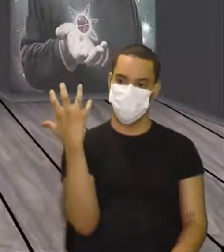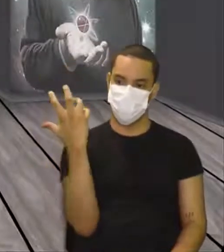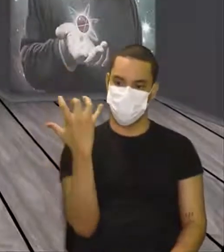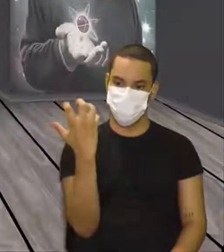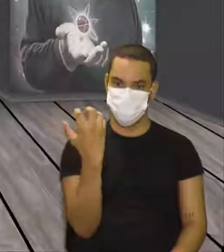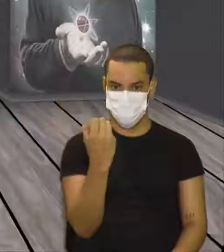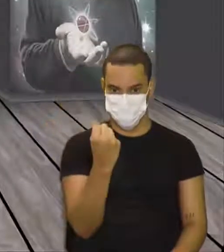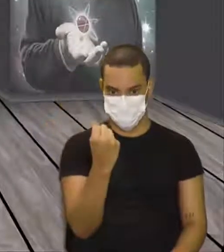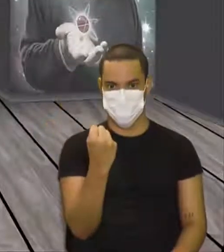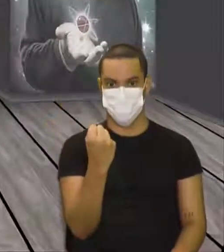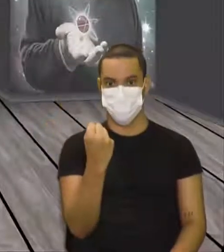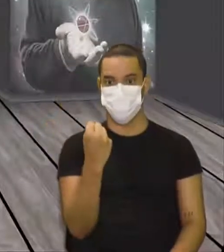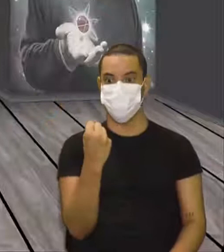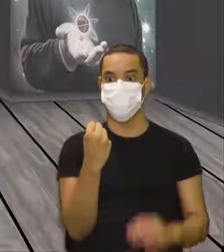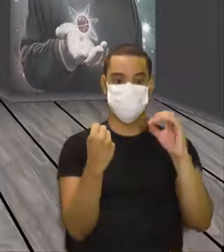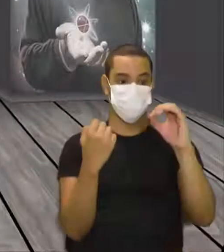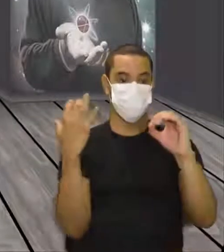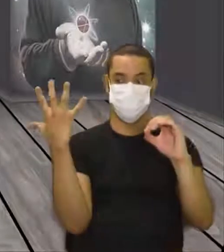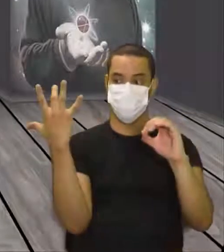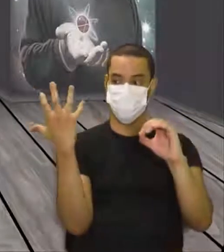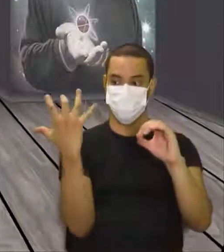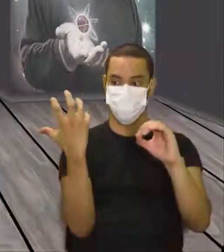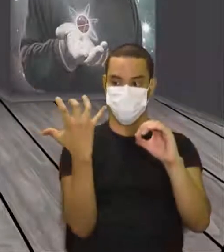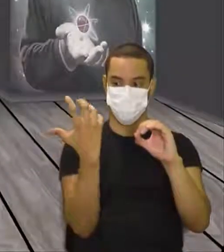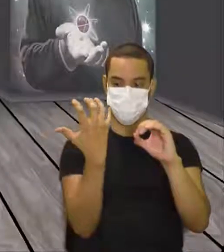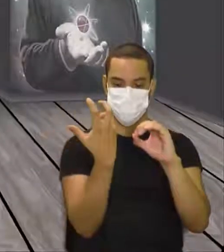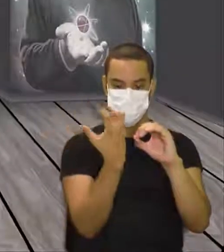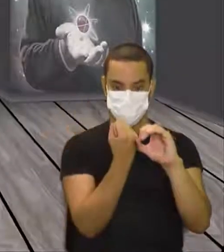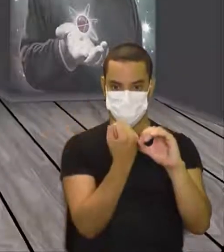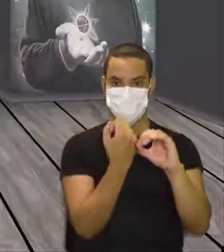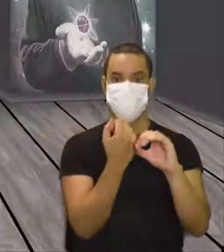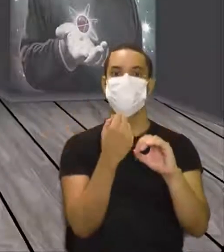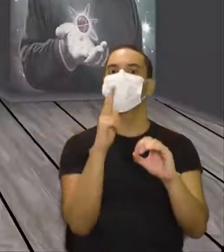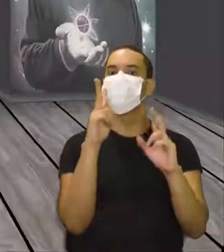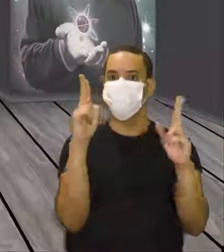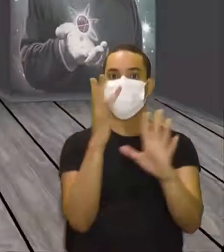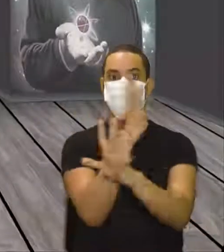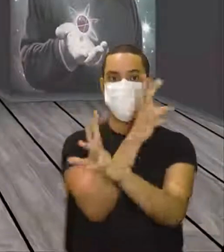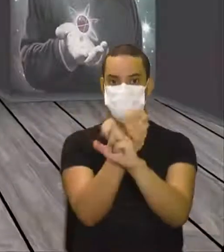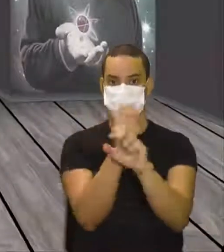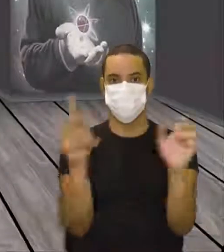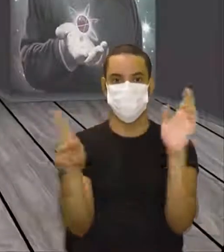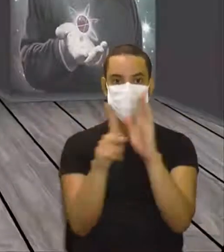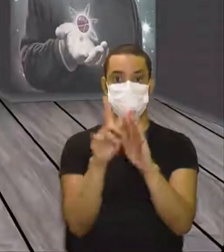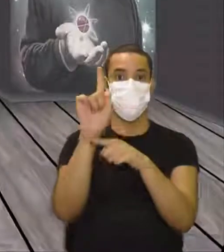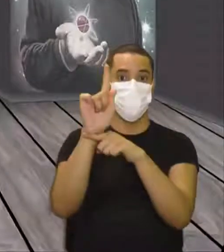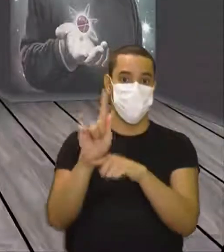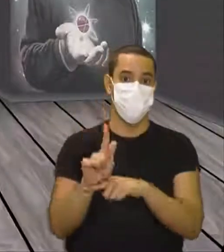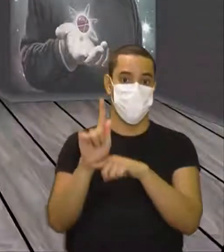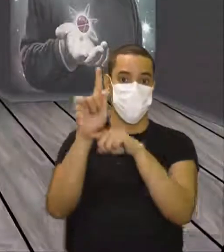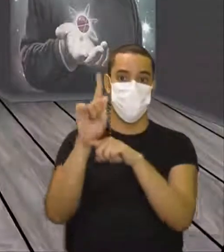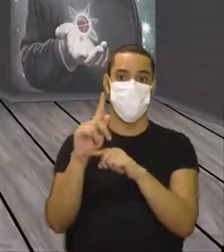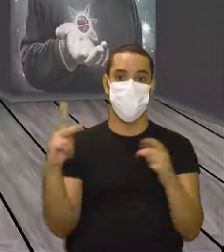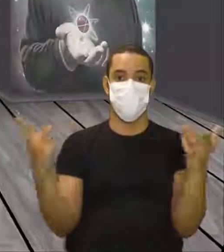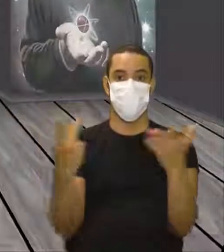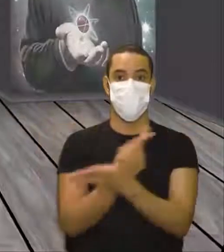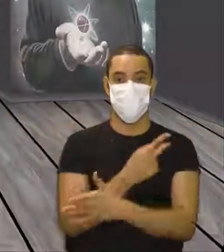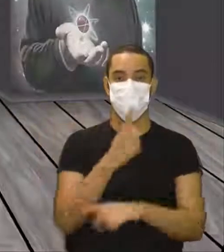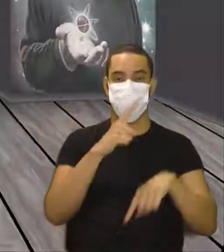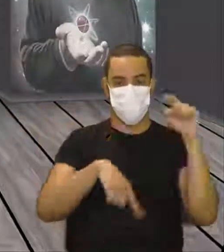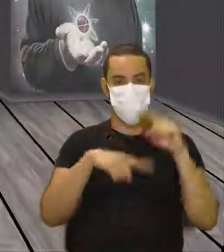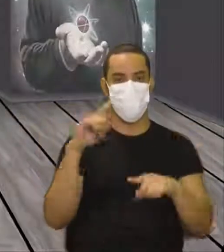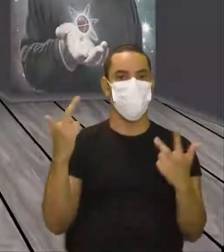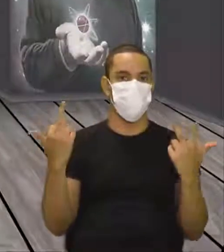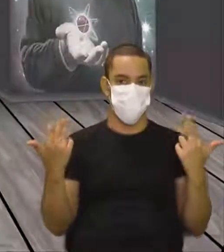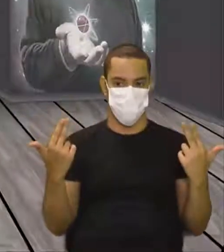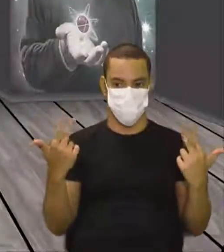fosse isso que fosse a atração gravitacional, essa gravidade, como ocorre com os corpos,